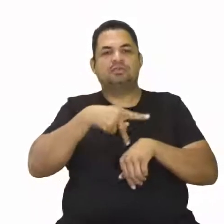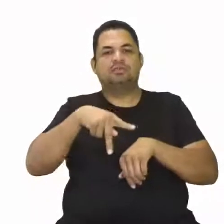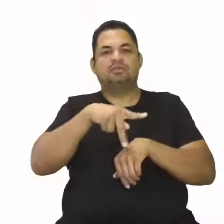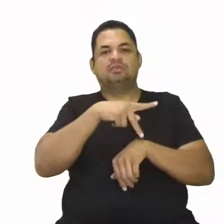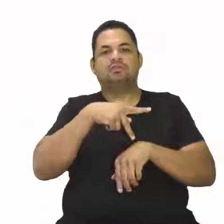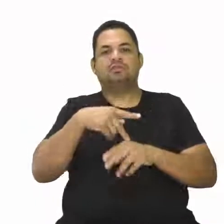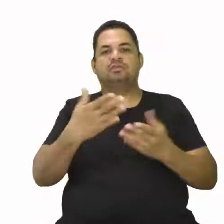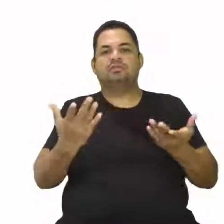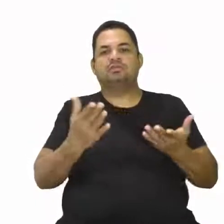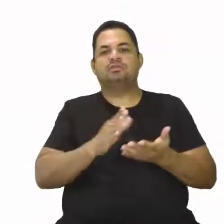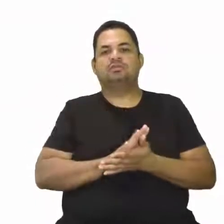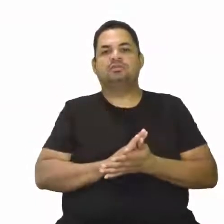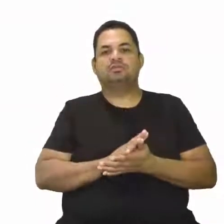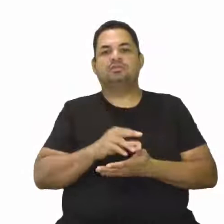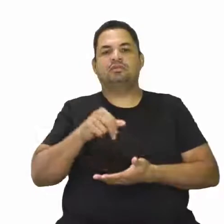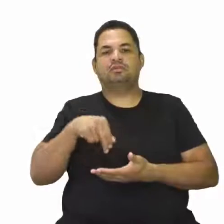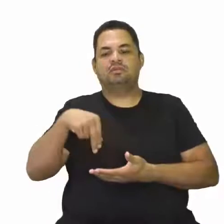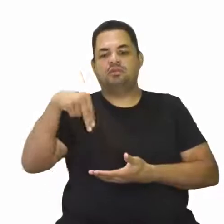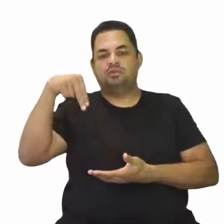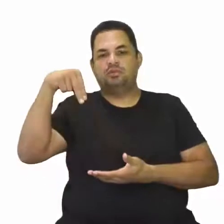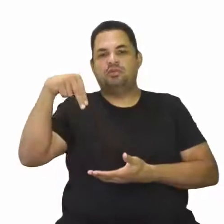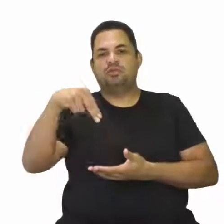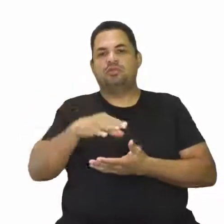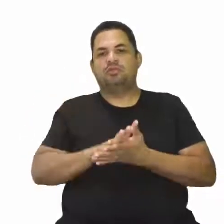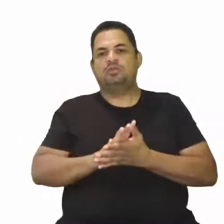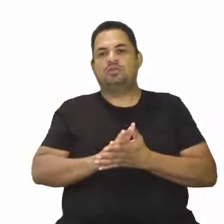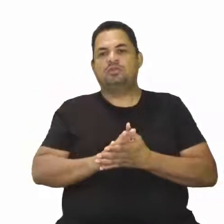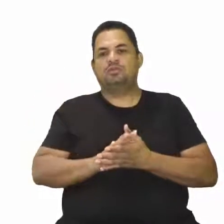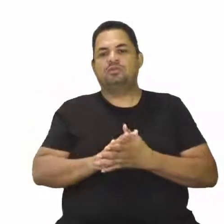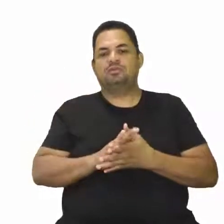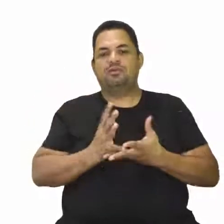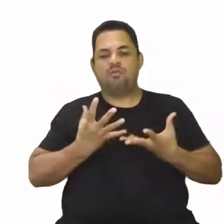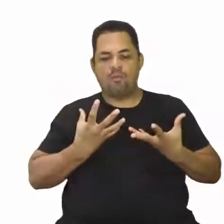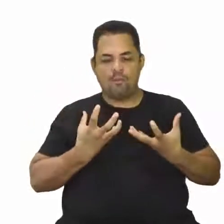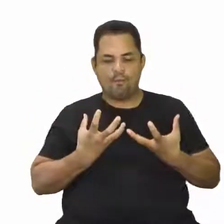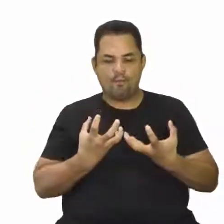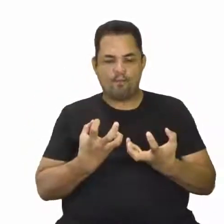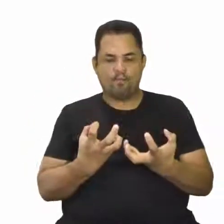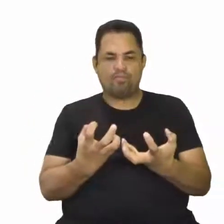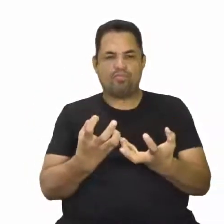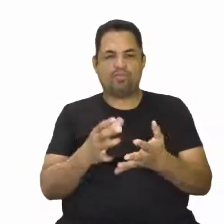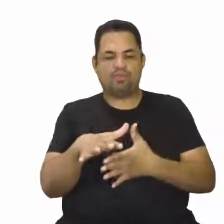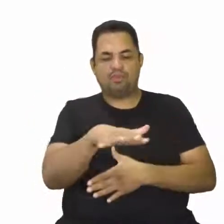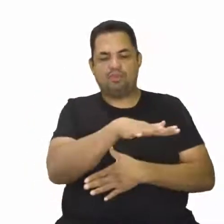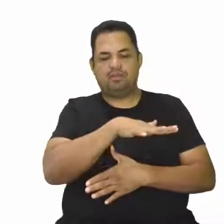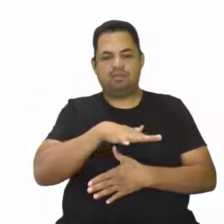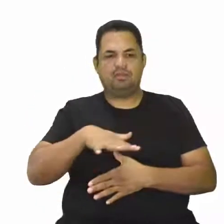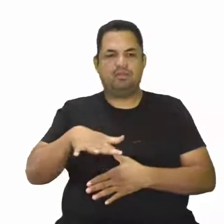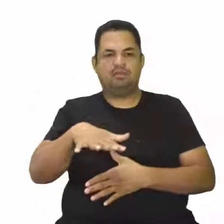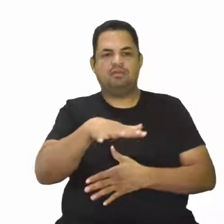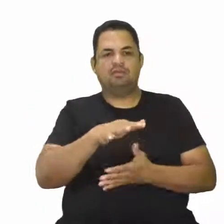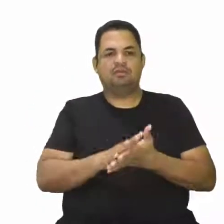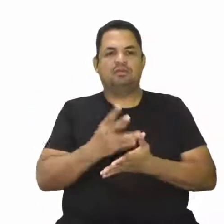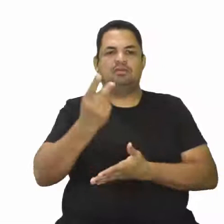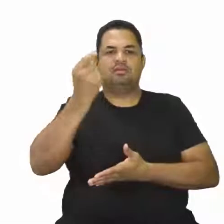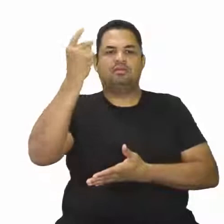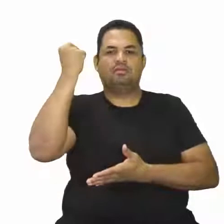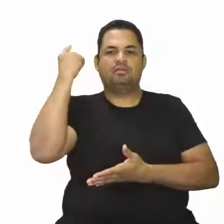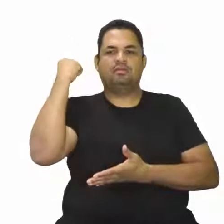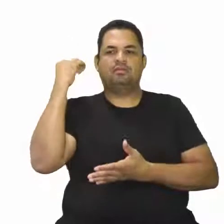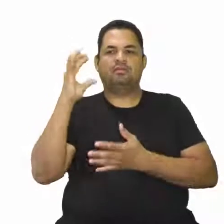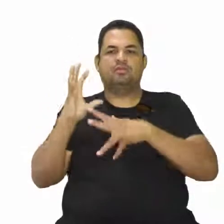Chile fica no norte do deserto mais seco e mais antigo